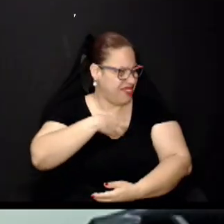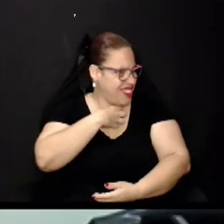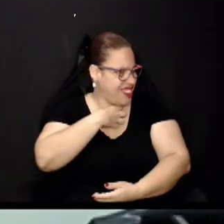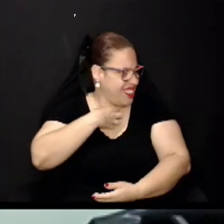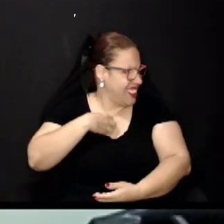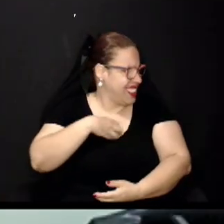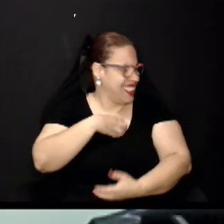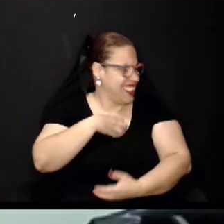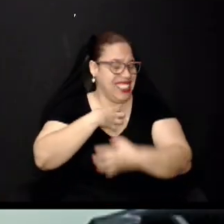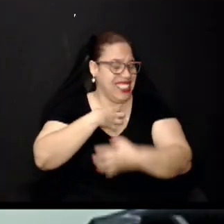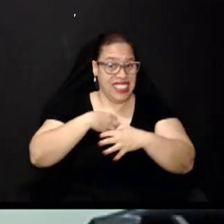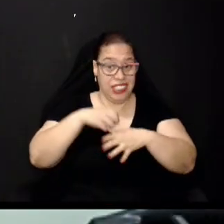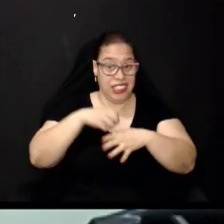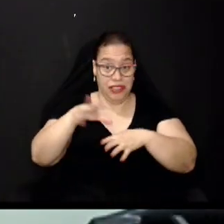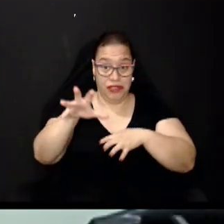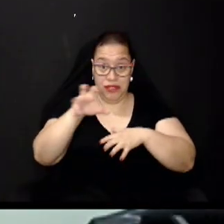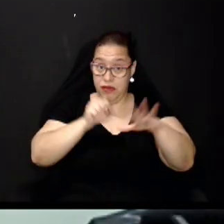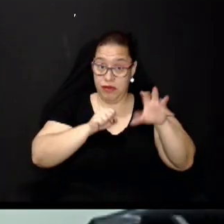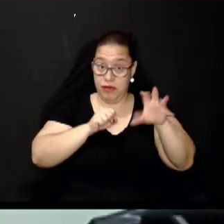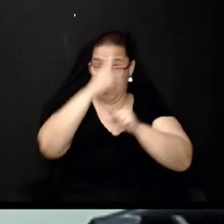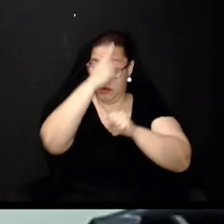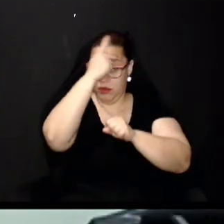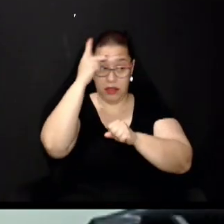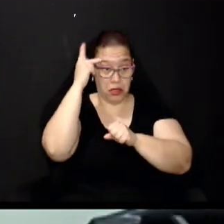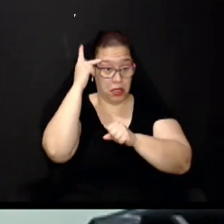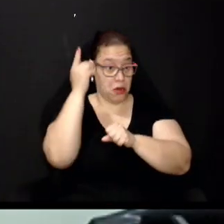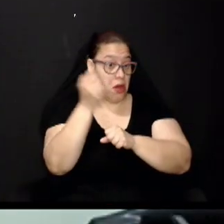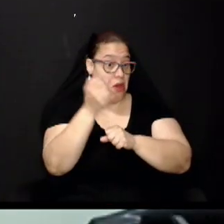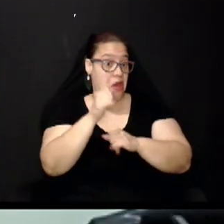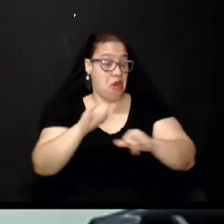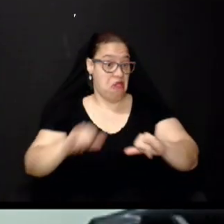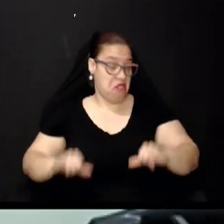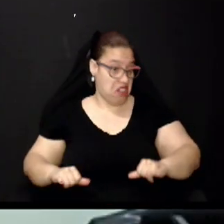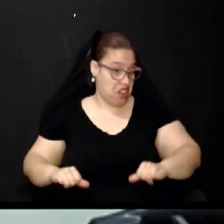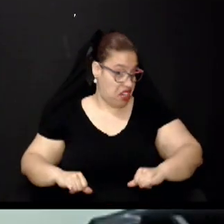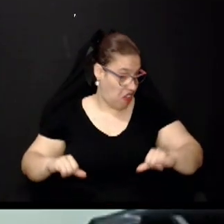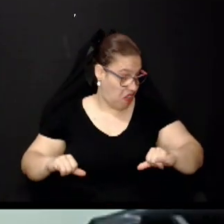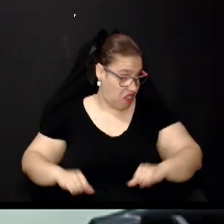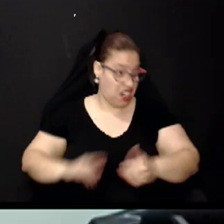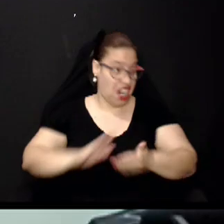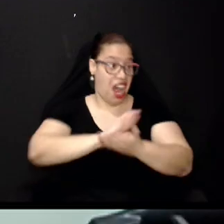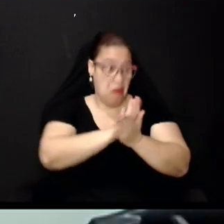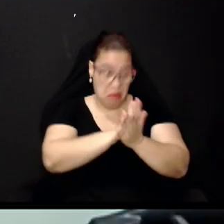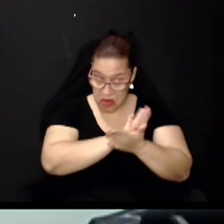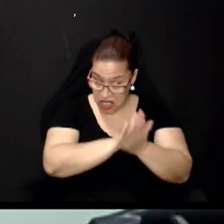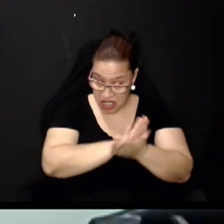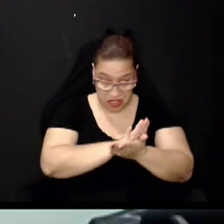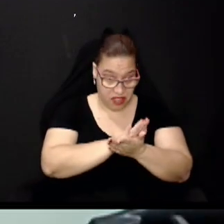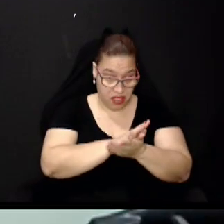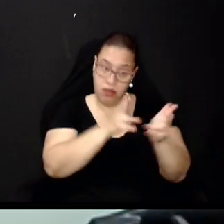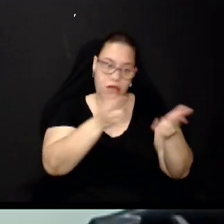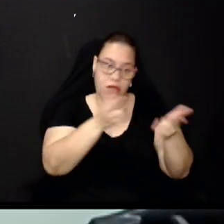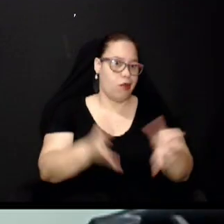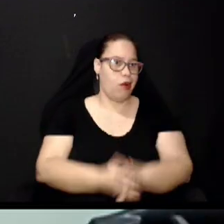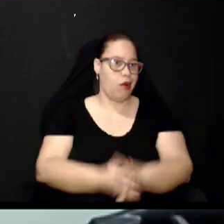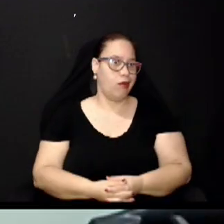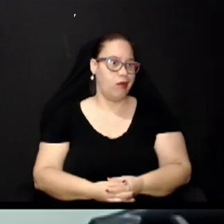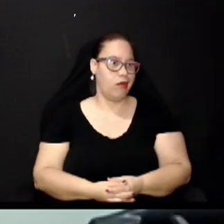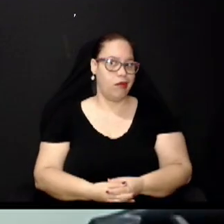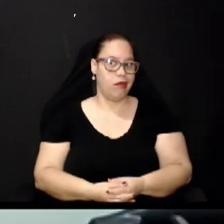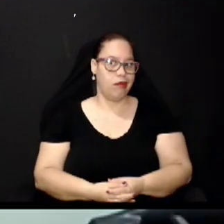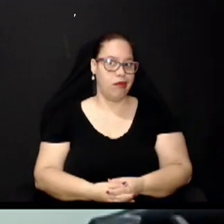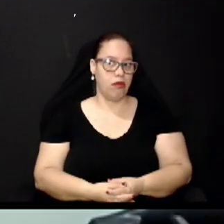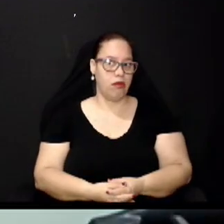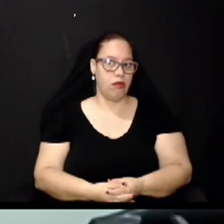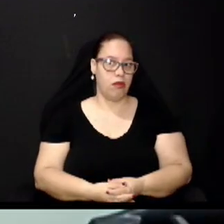atrair pessoas também feridas e pessoas abusivas, vai dar na mesma, né? É um